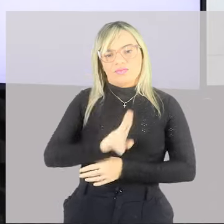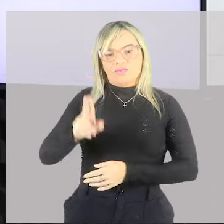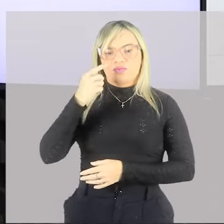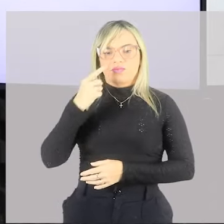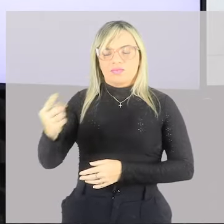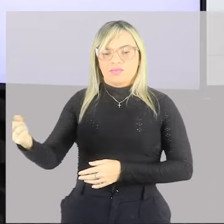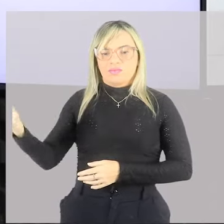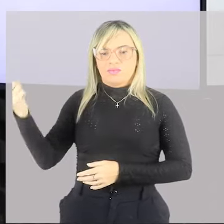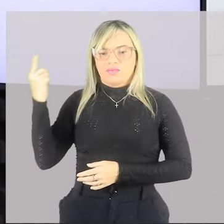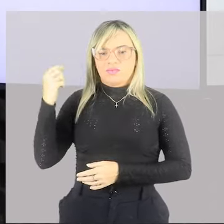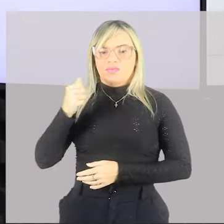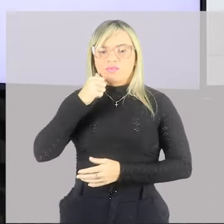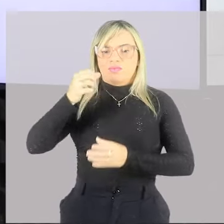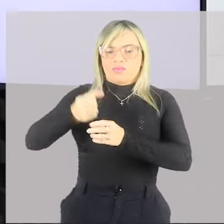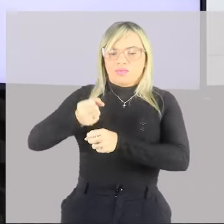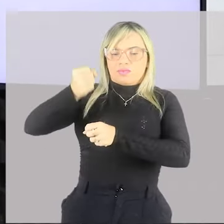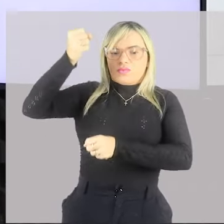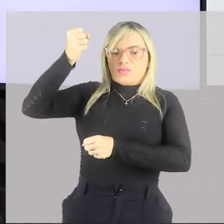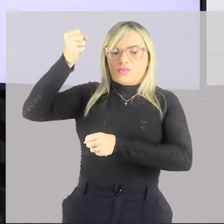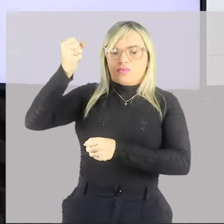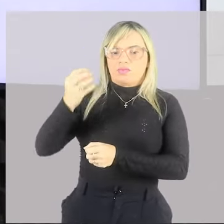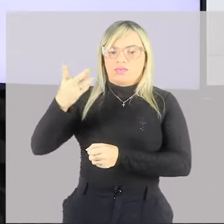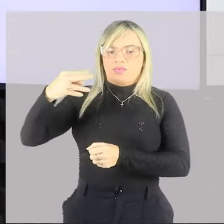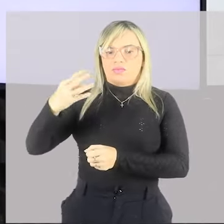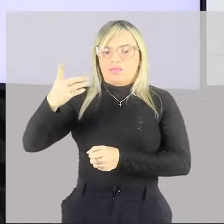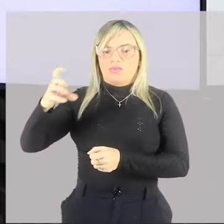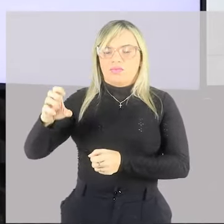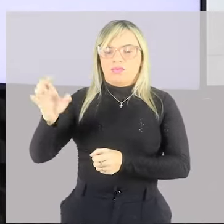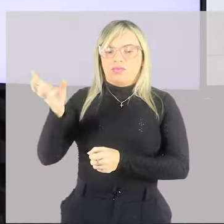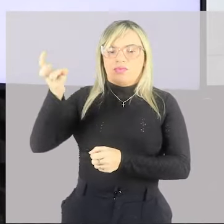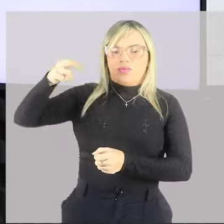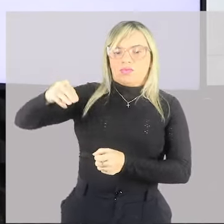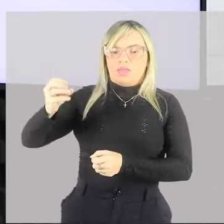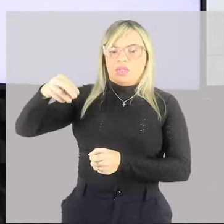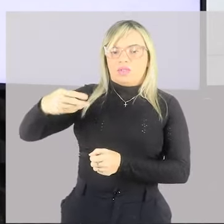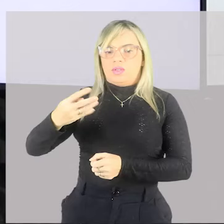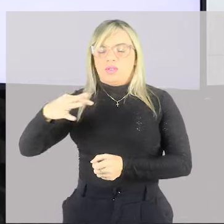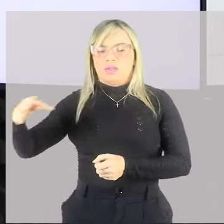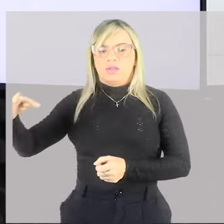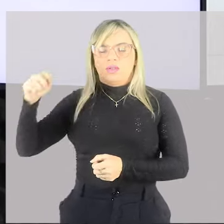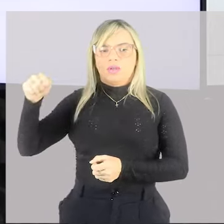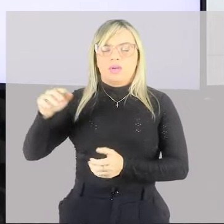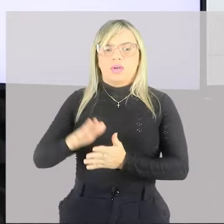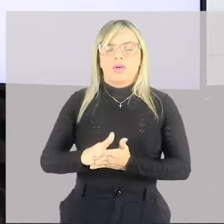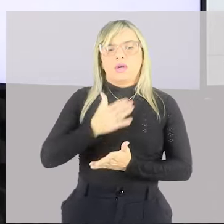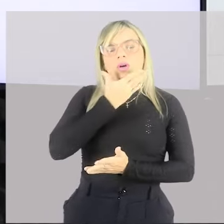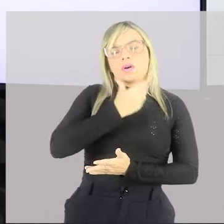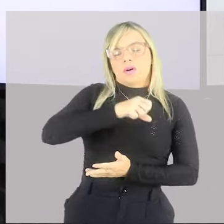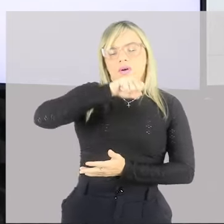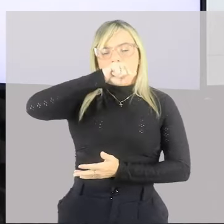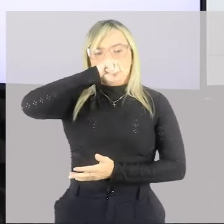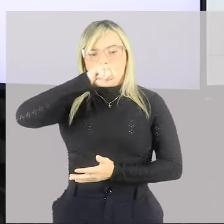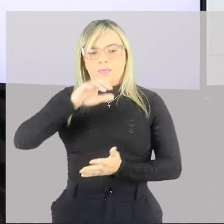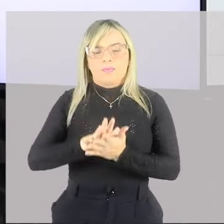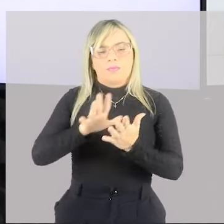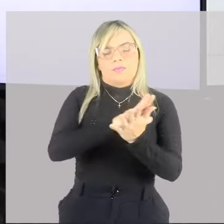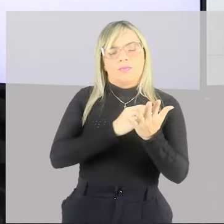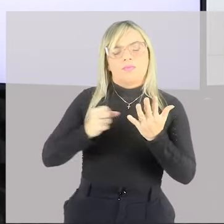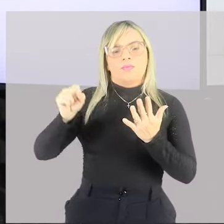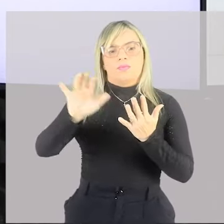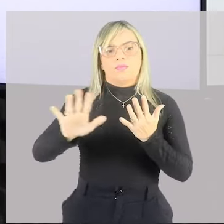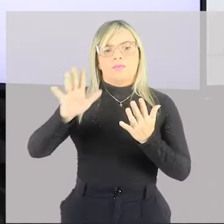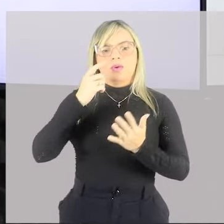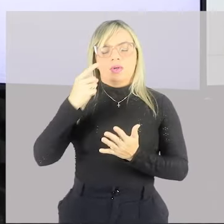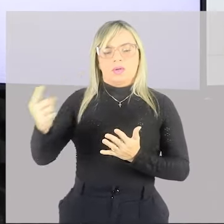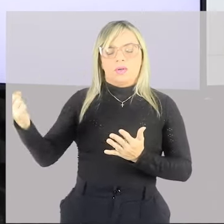a mulher com sombrinha de Claude Monet Monet é considerado o pai do Impressionismo certo Monet é